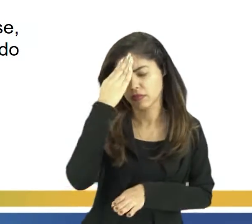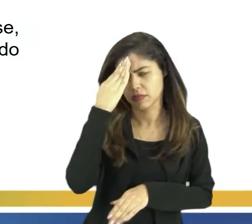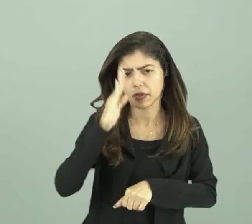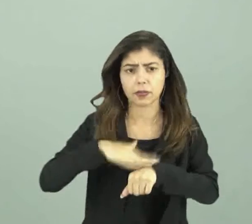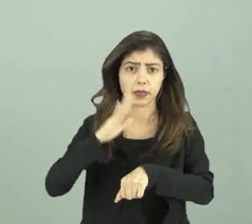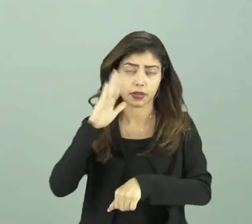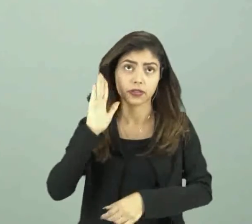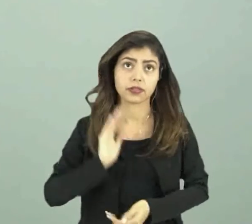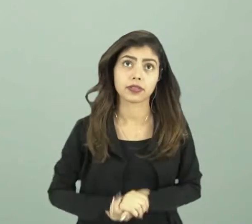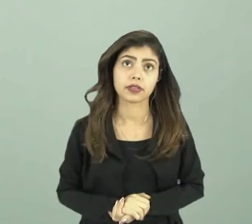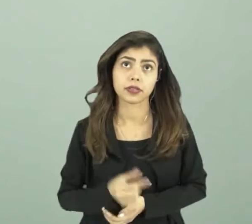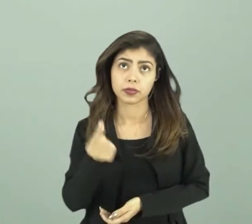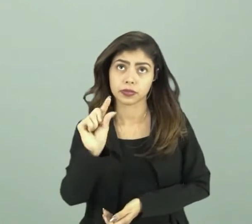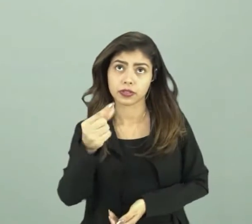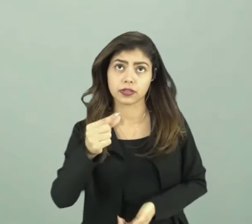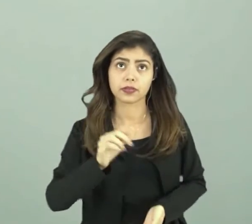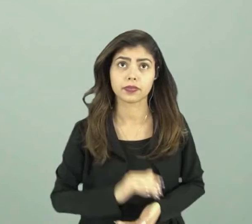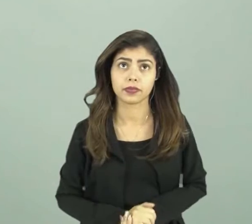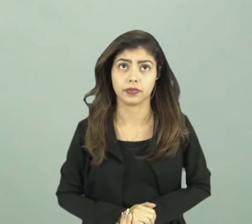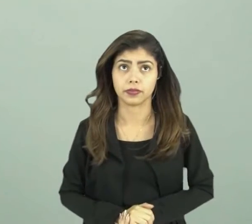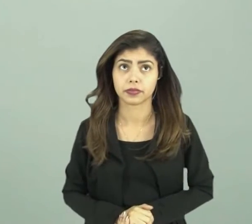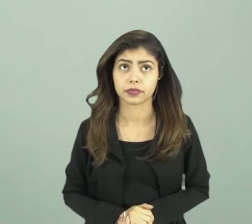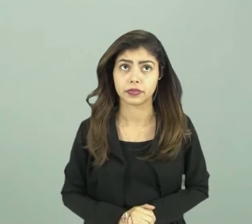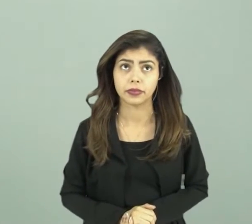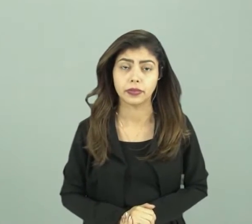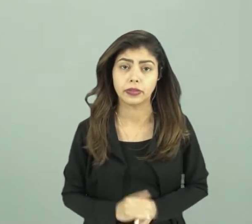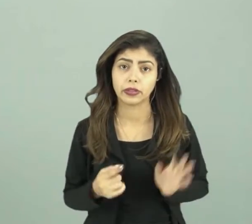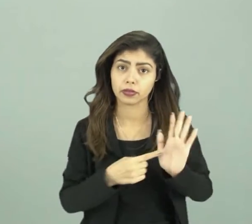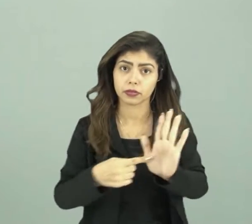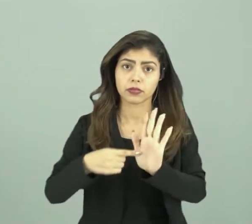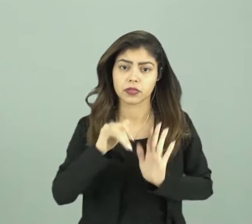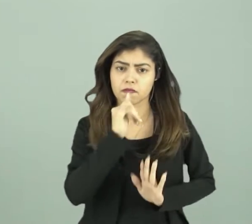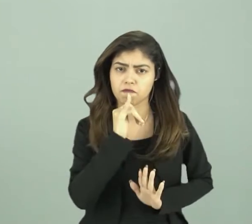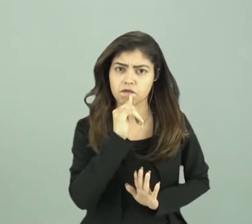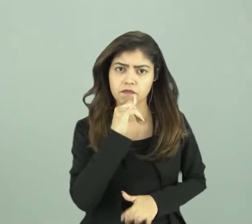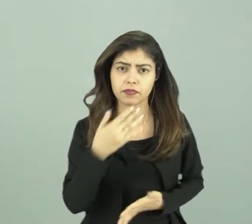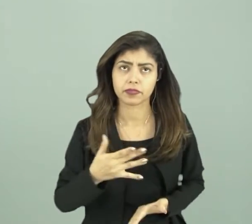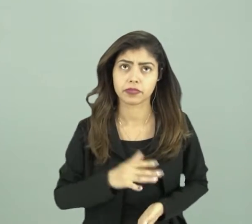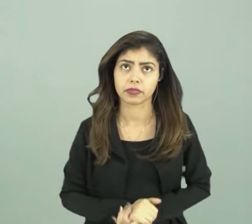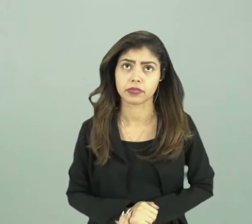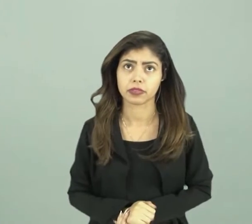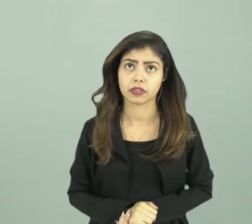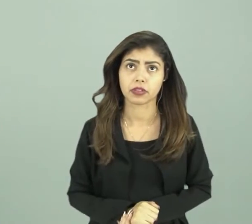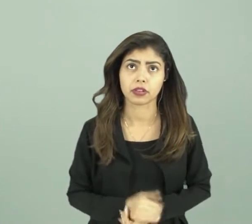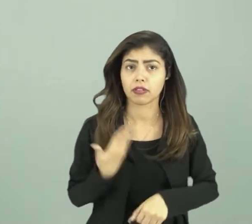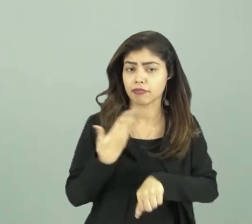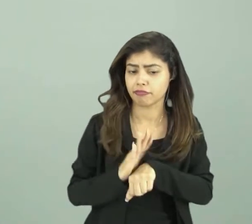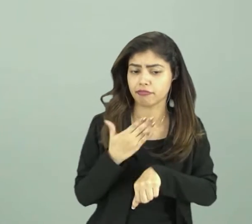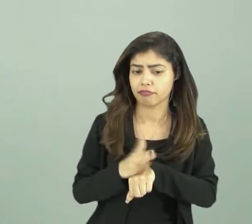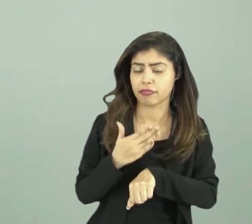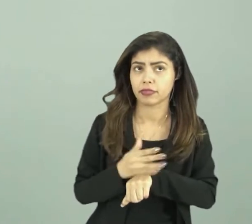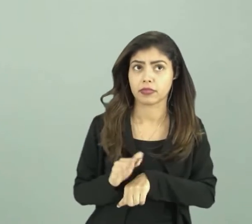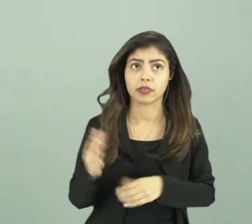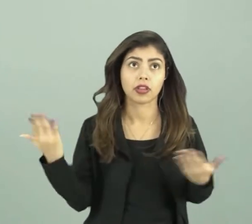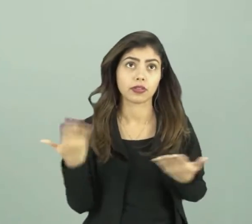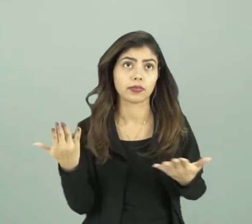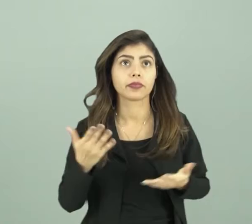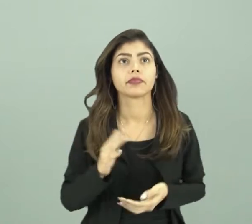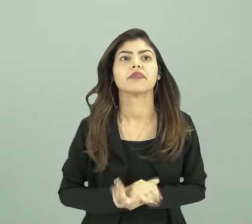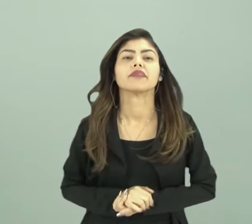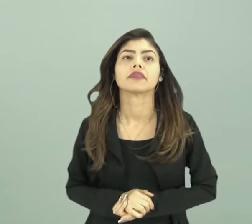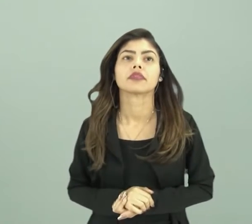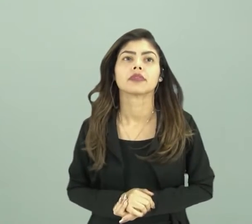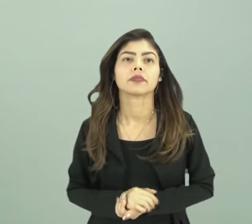mais do que tudo que foi falado, mostrando em exemplos, né? Mostrando, exercitando, que nós vamos estar praticando